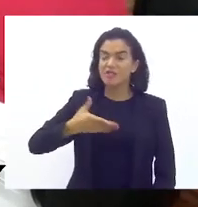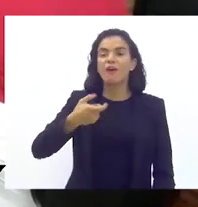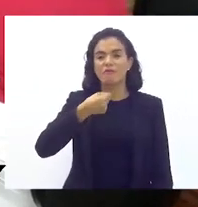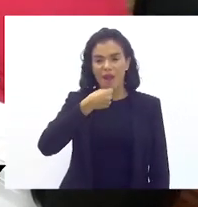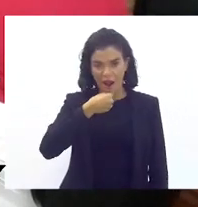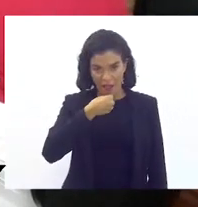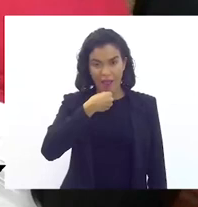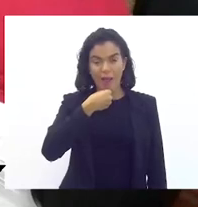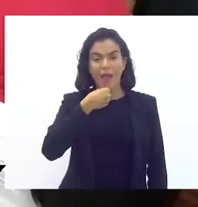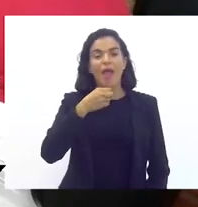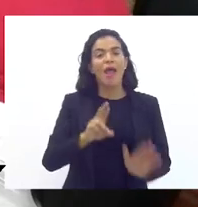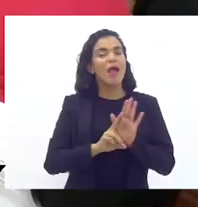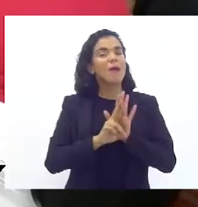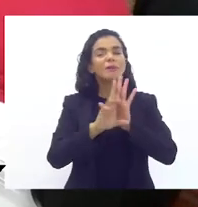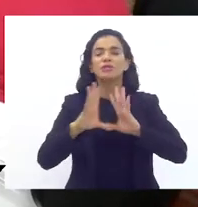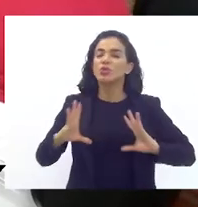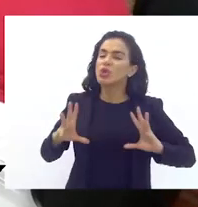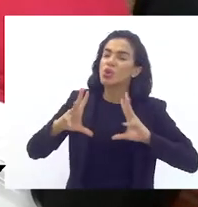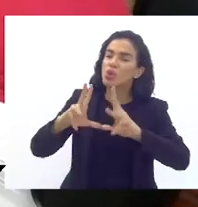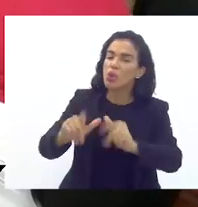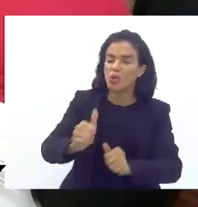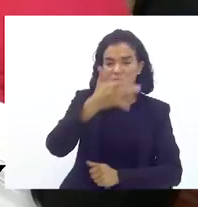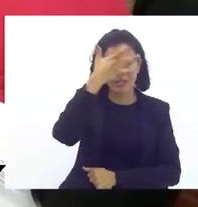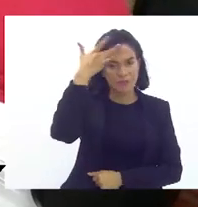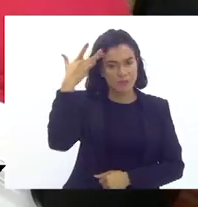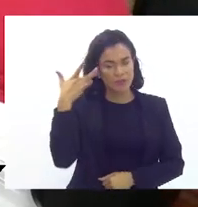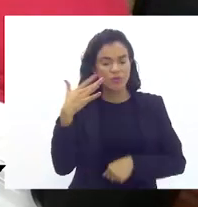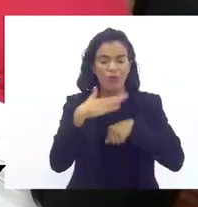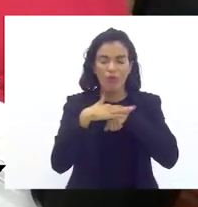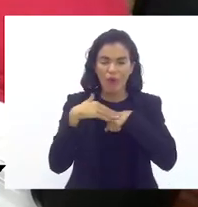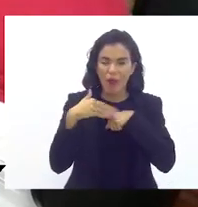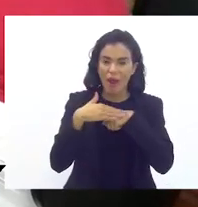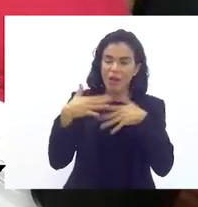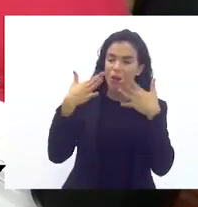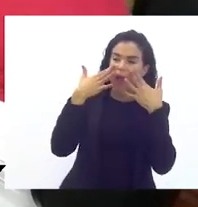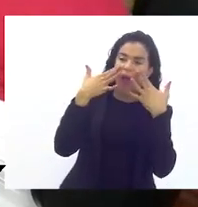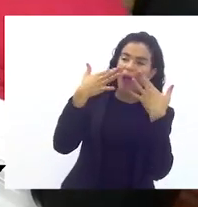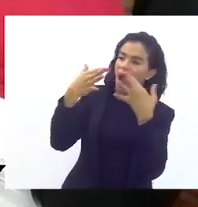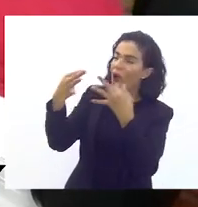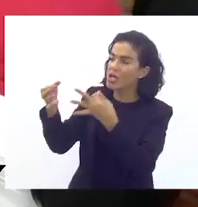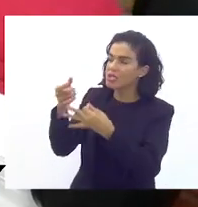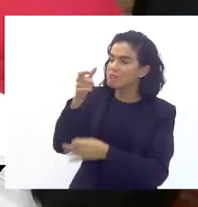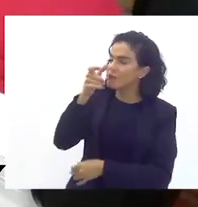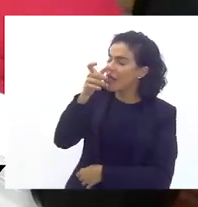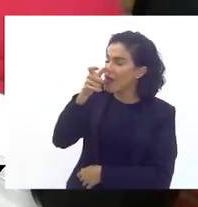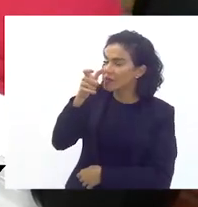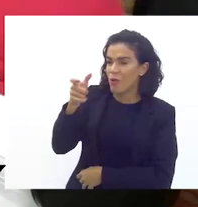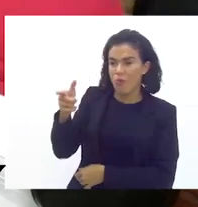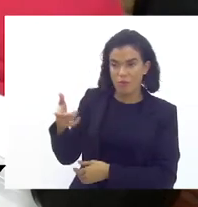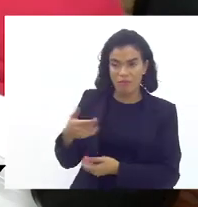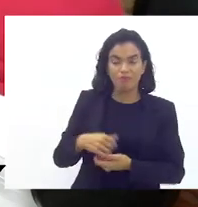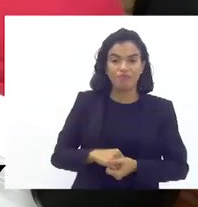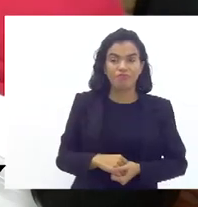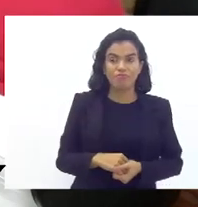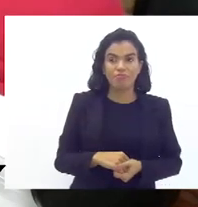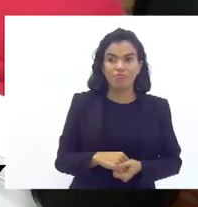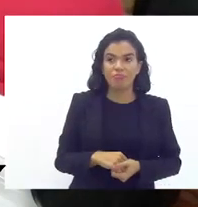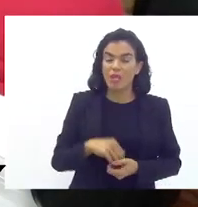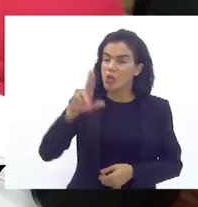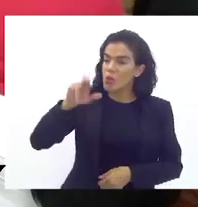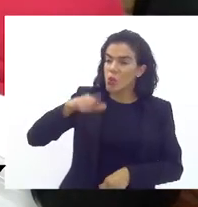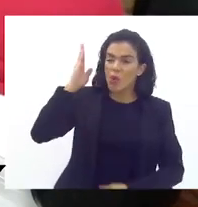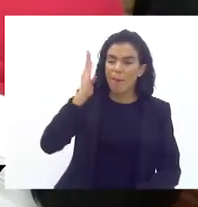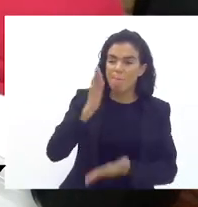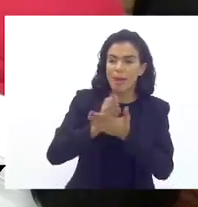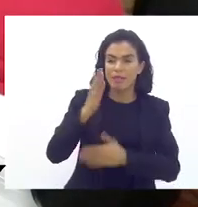vai falar por todas essas pessoas com nosso carinho admiração e a nossa solidariedade nunca mais aconteça